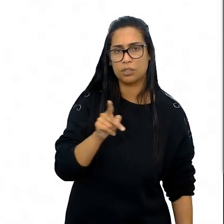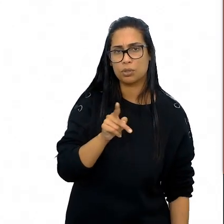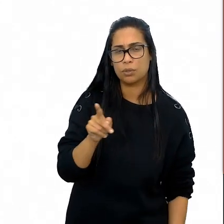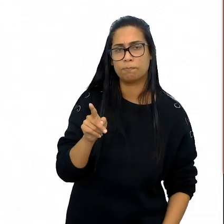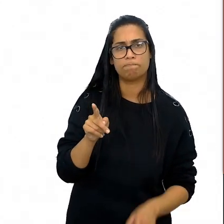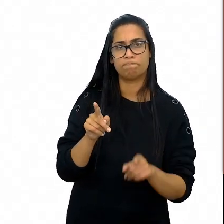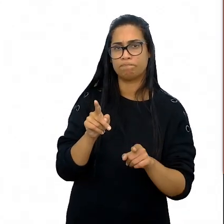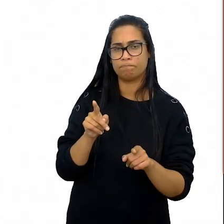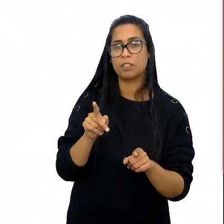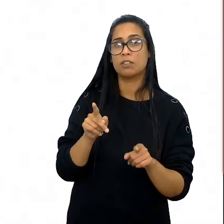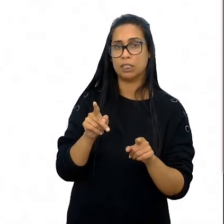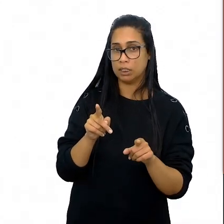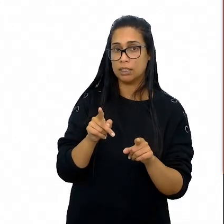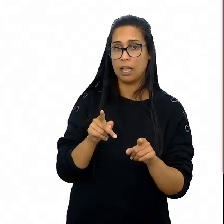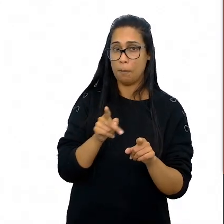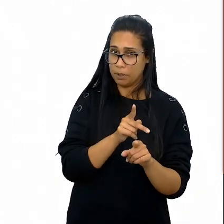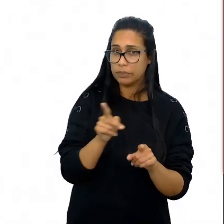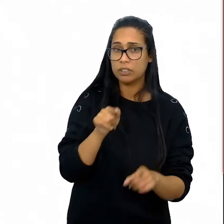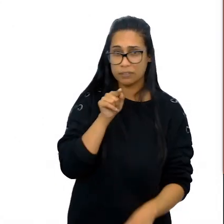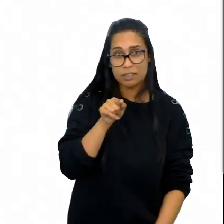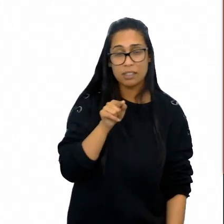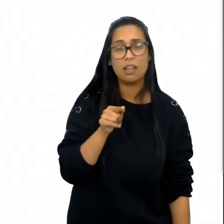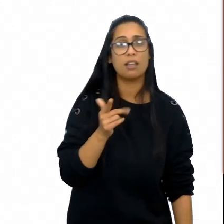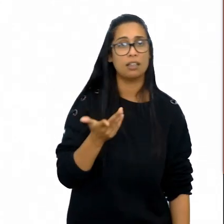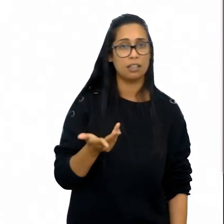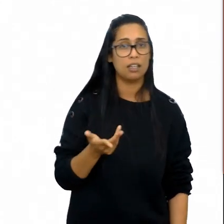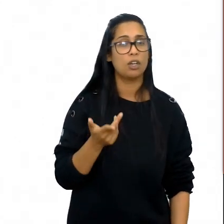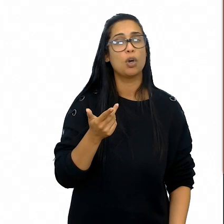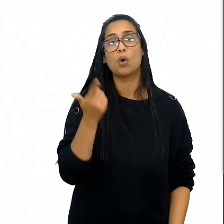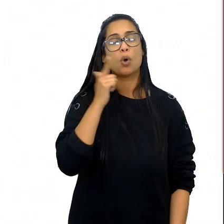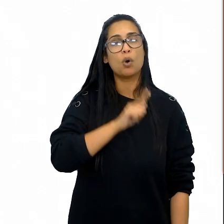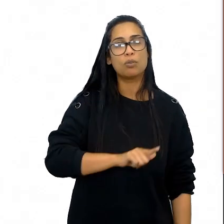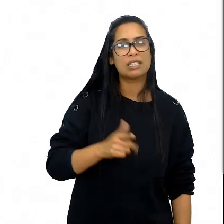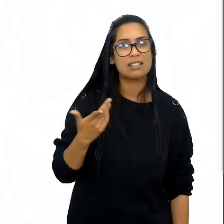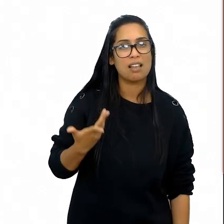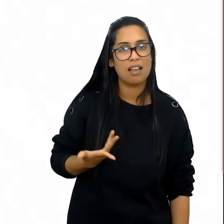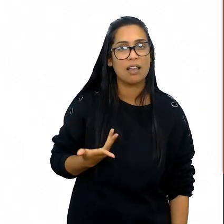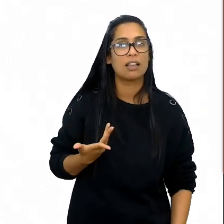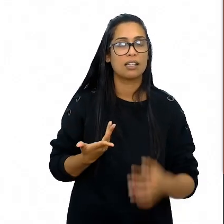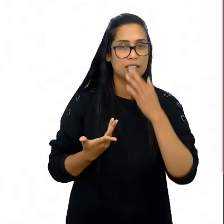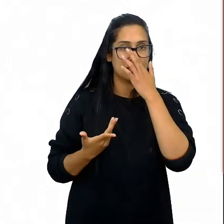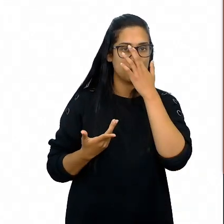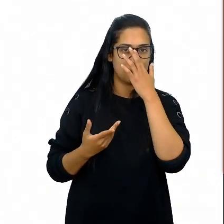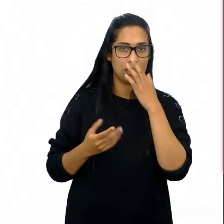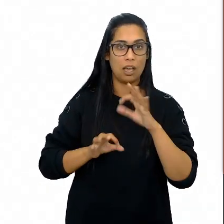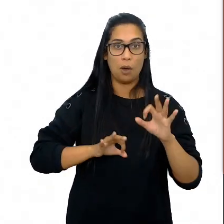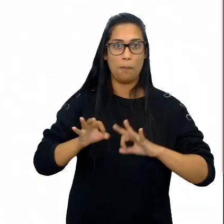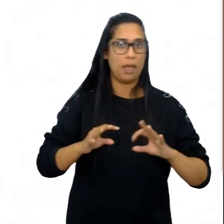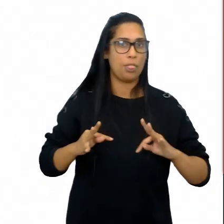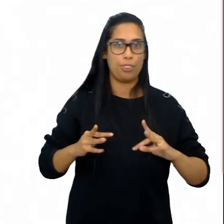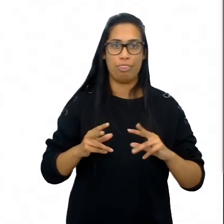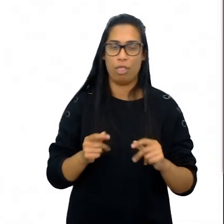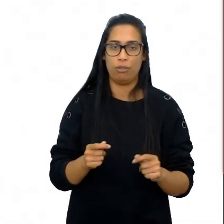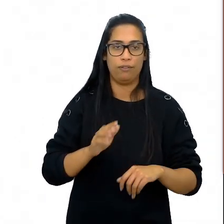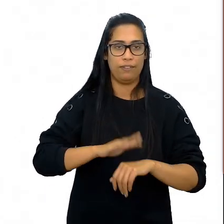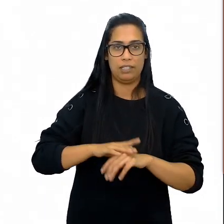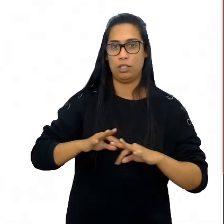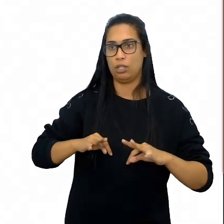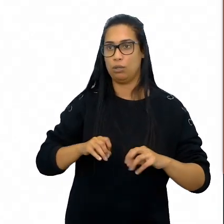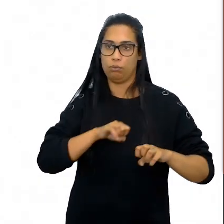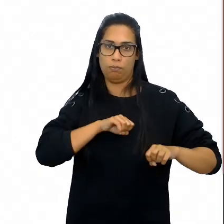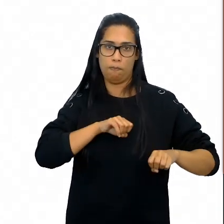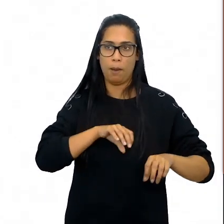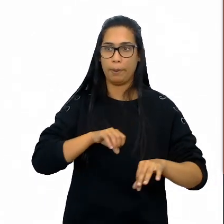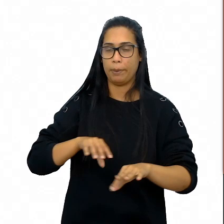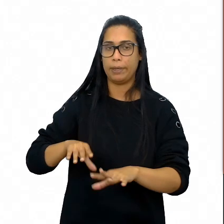adianta eu eu achar que né eu vou conseguir é da conta de tudo né Isso é um assunto que vai